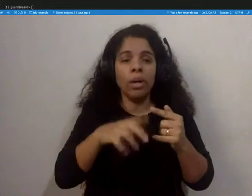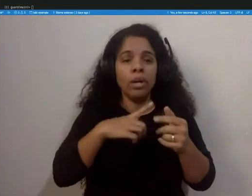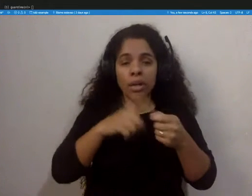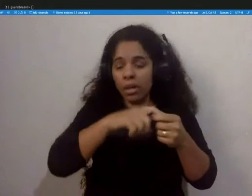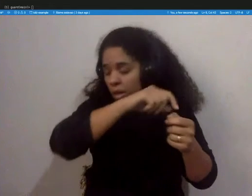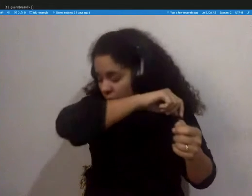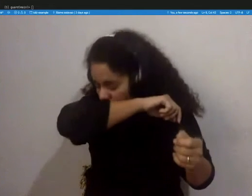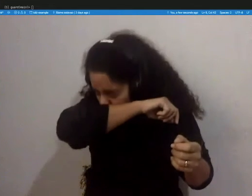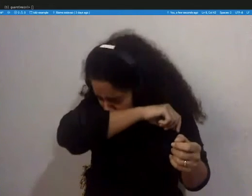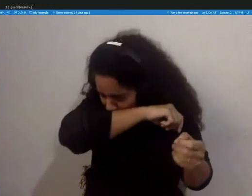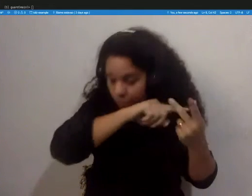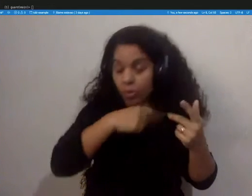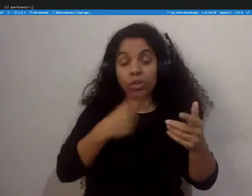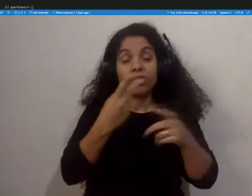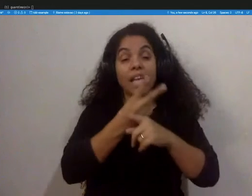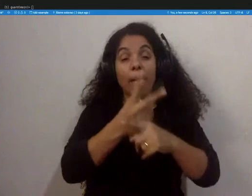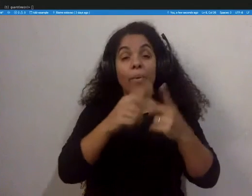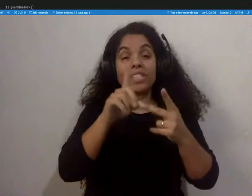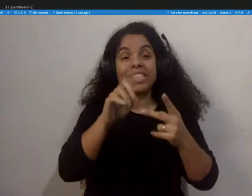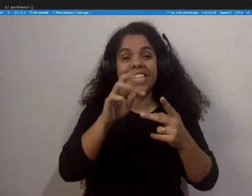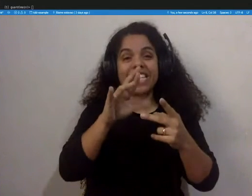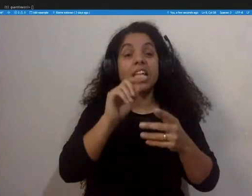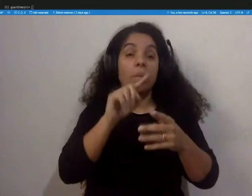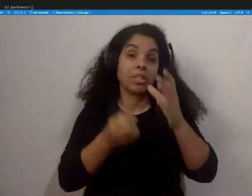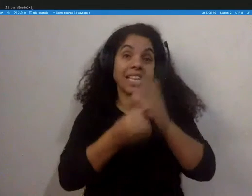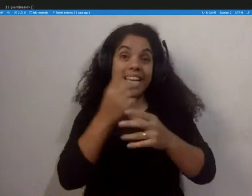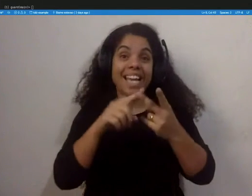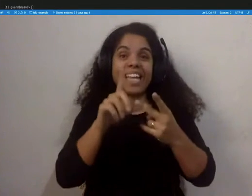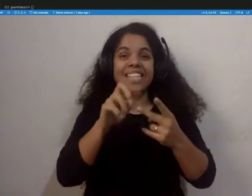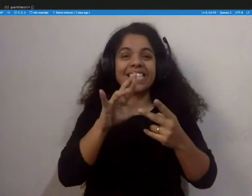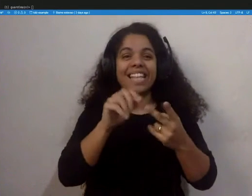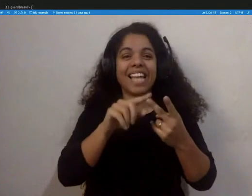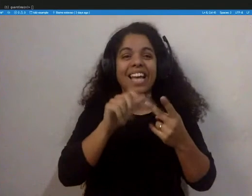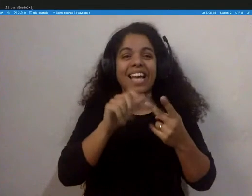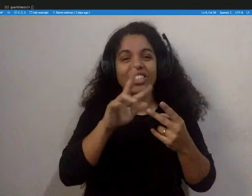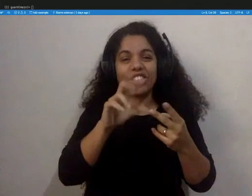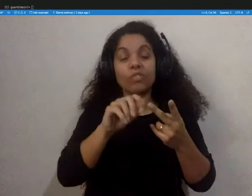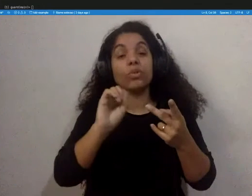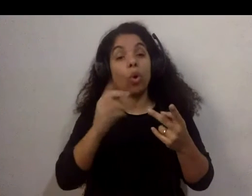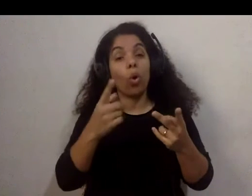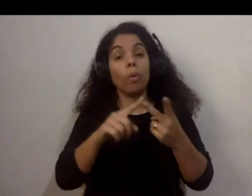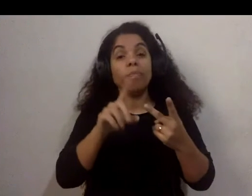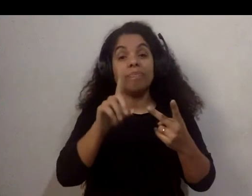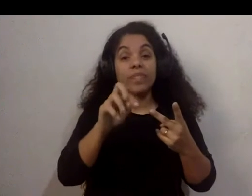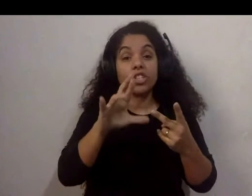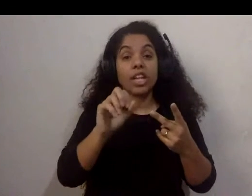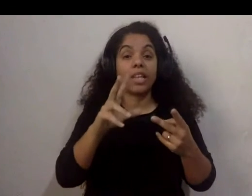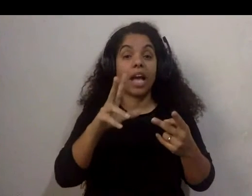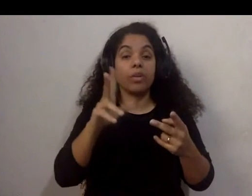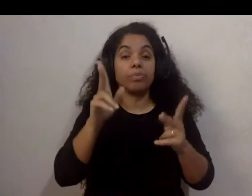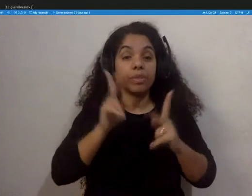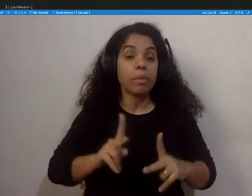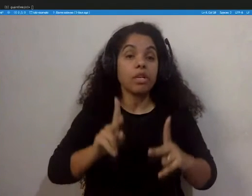quando eu fizer a busca de destinatário. Pode ser que eu crie destinatário ativo, ou destinatário